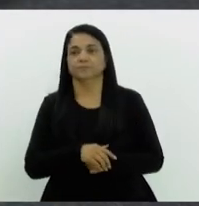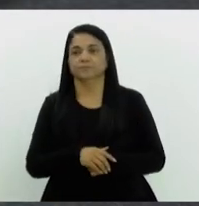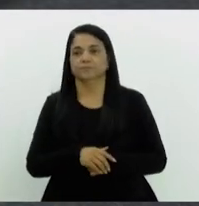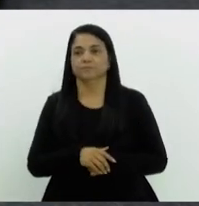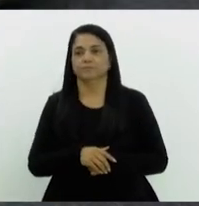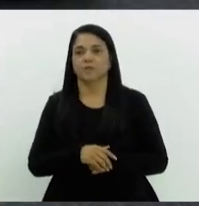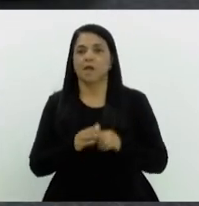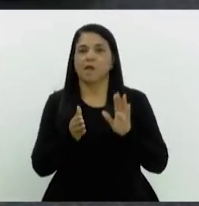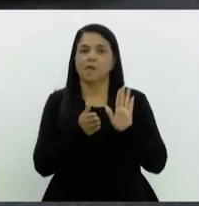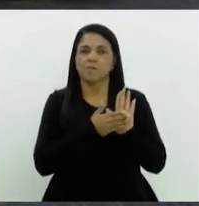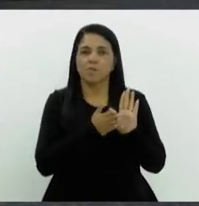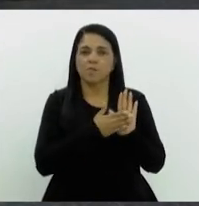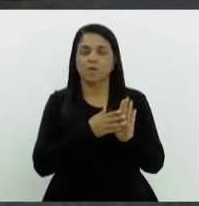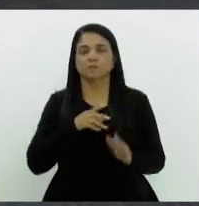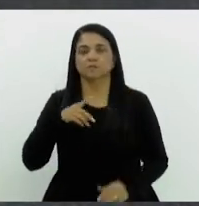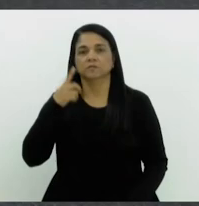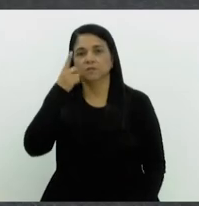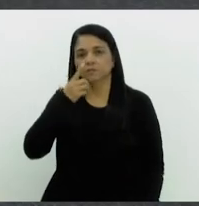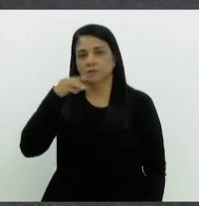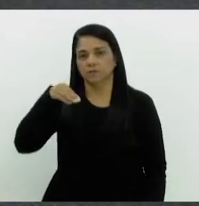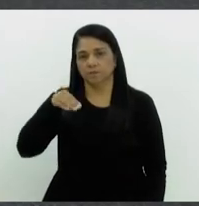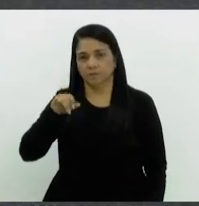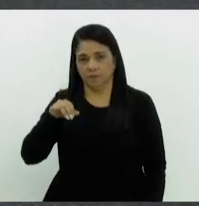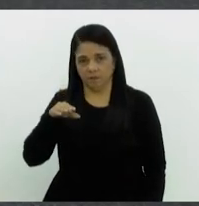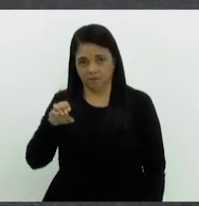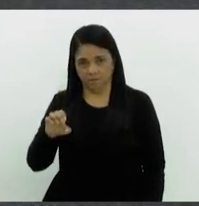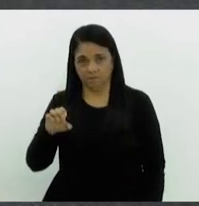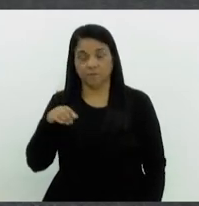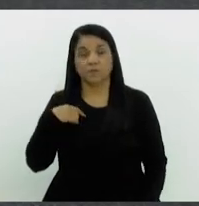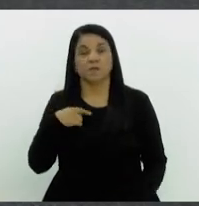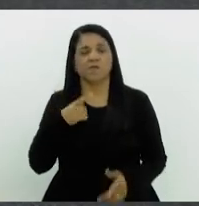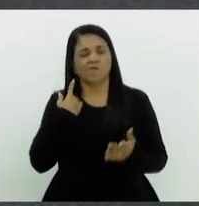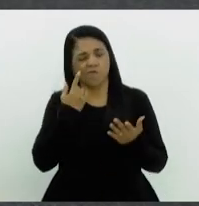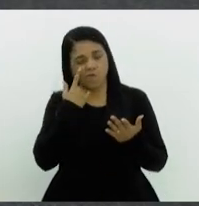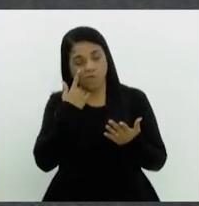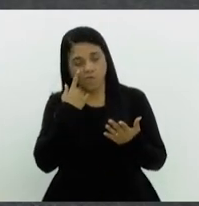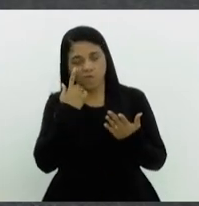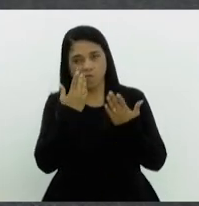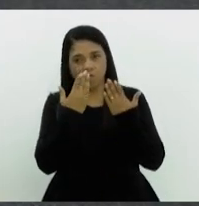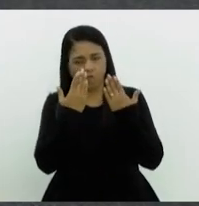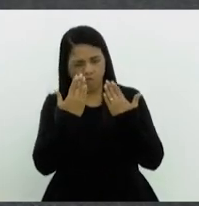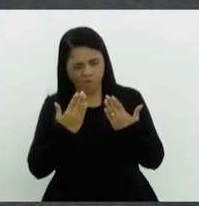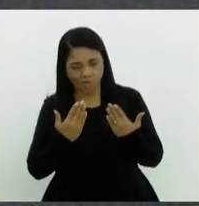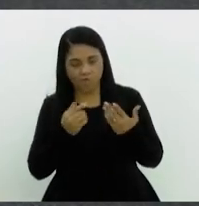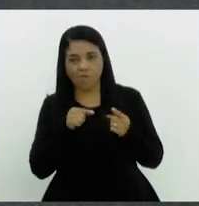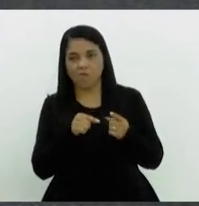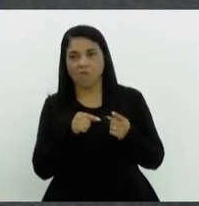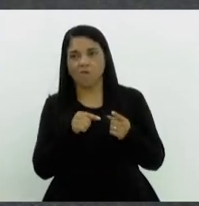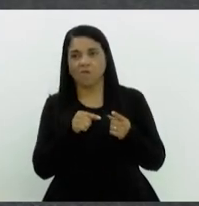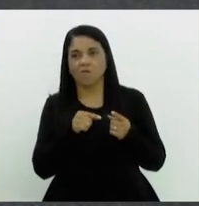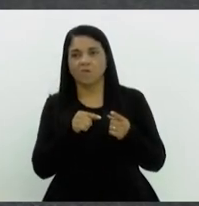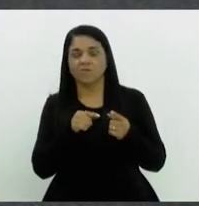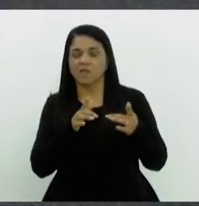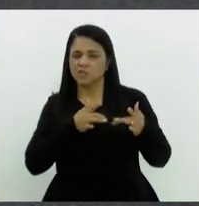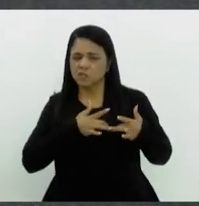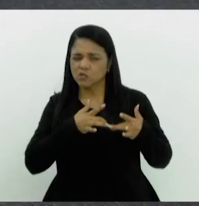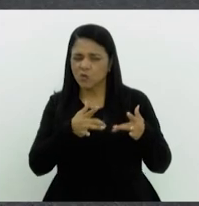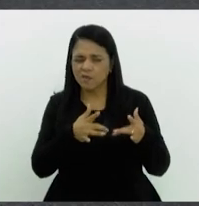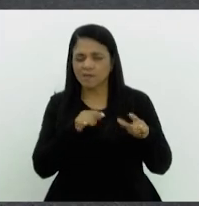a proposta do deputado Carlos Mink, vou verificar se realmente ele é